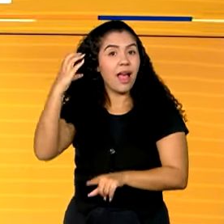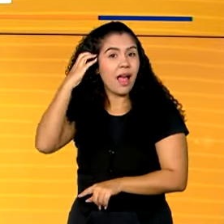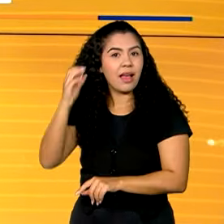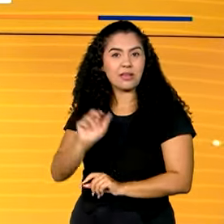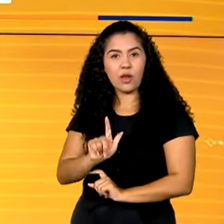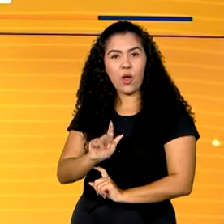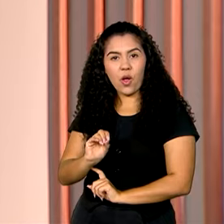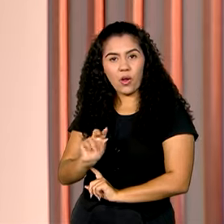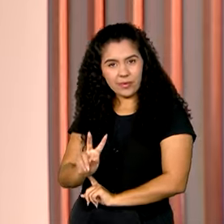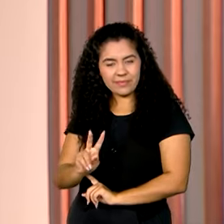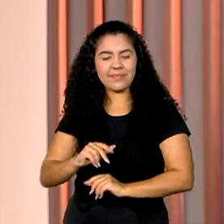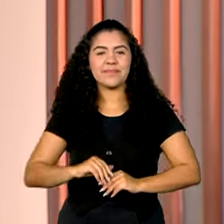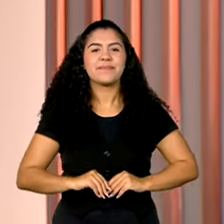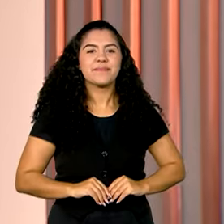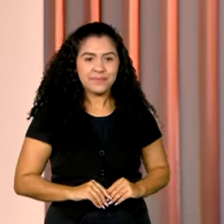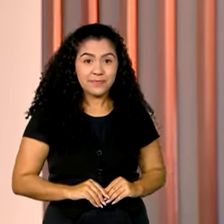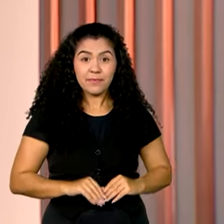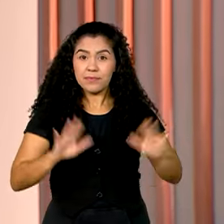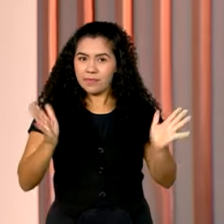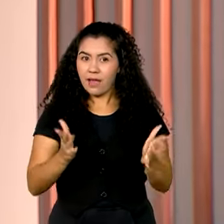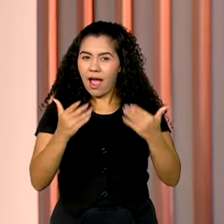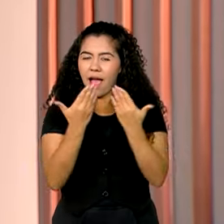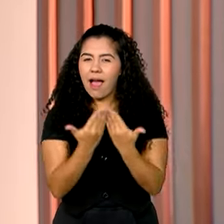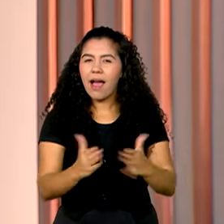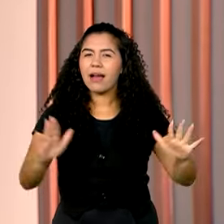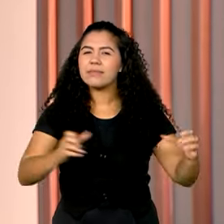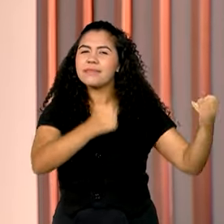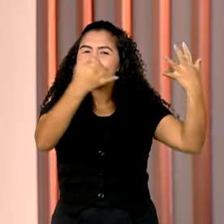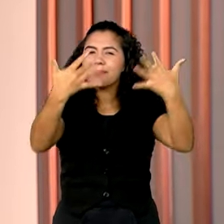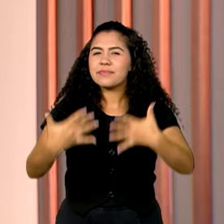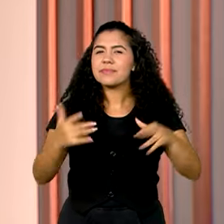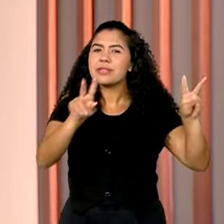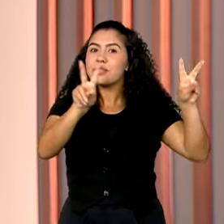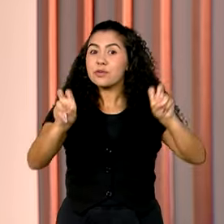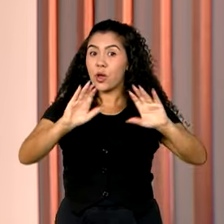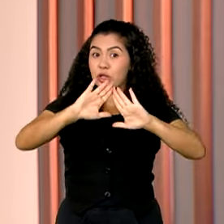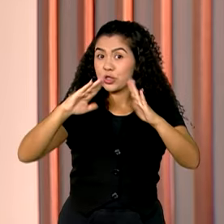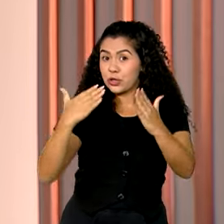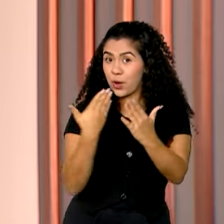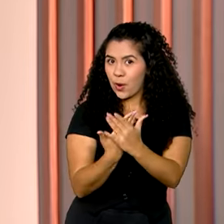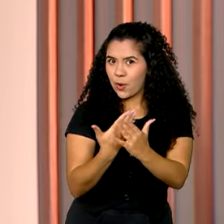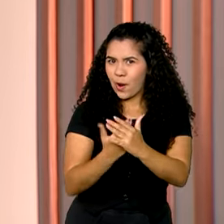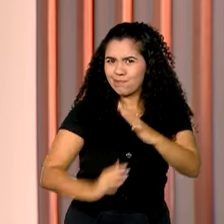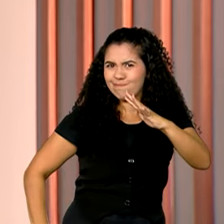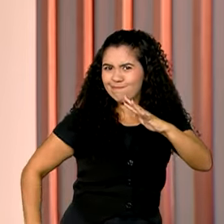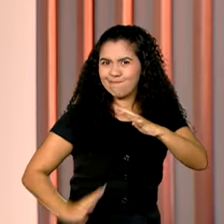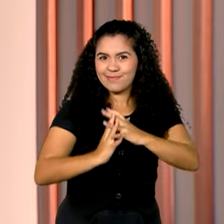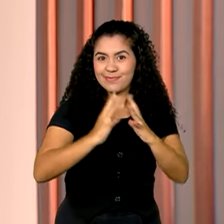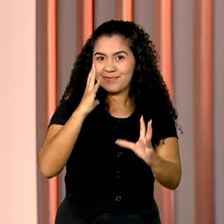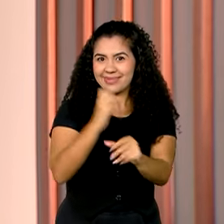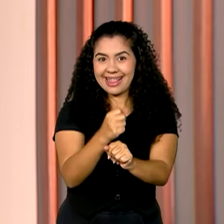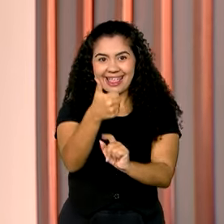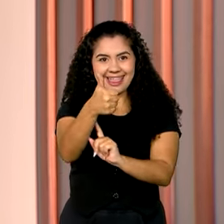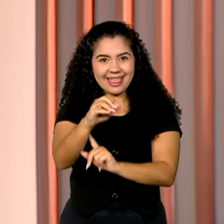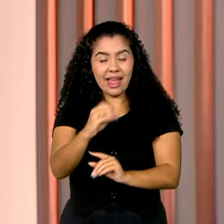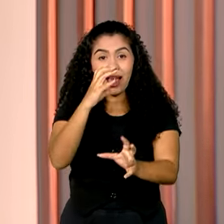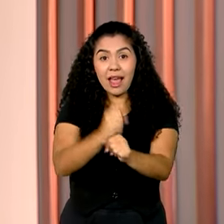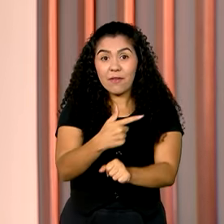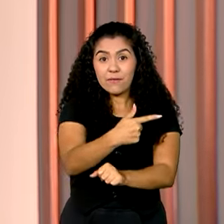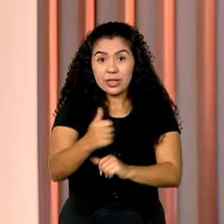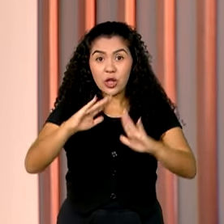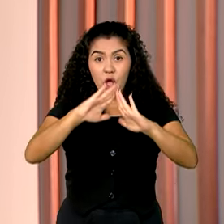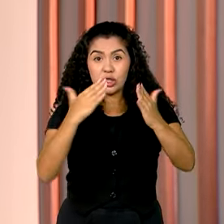Rádio GOV. A gente abre essa edição falando de escolas nota 10. 21 escolas do